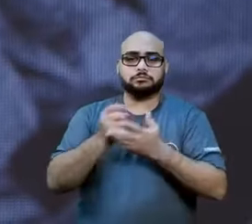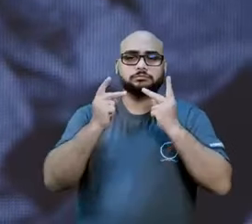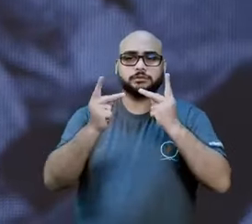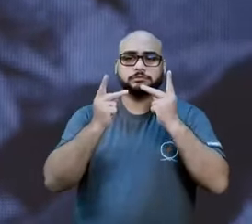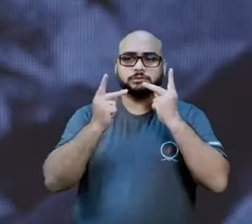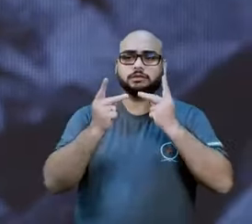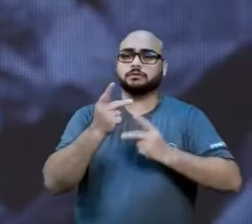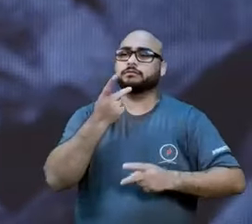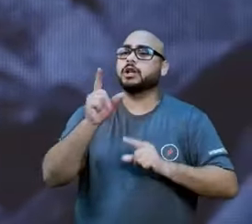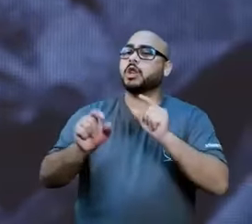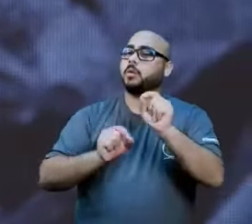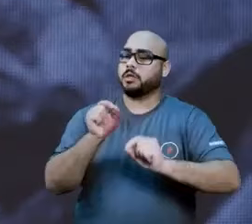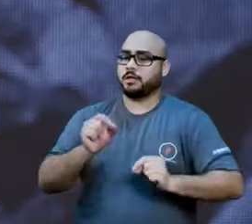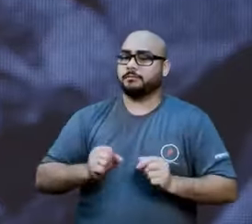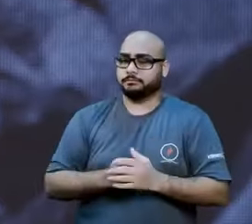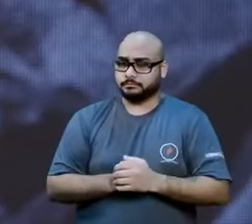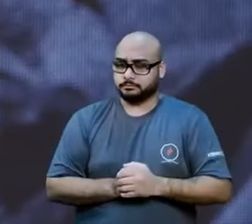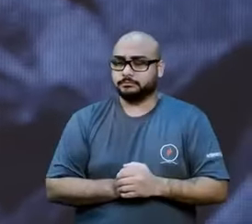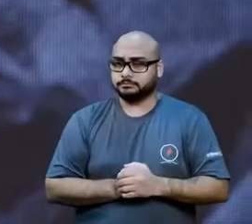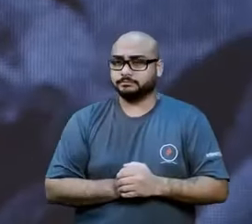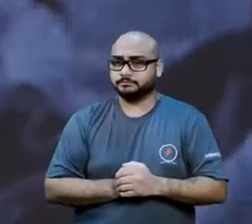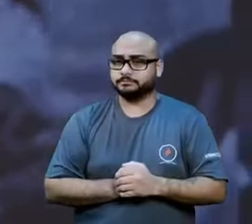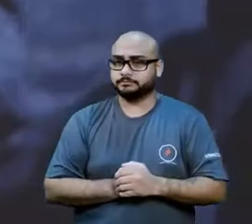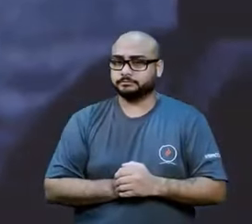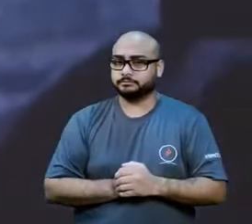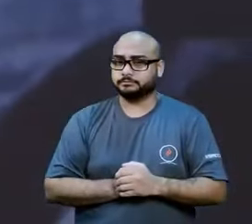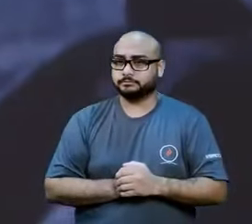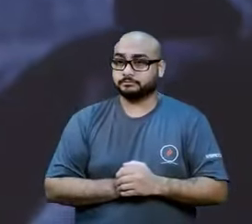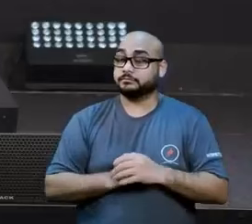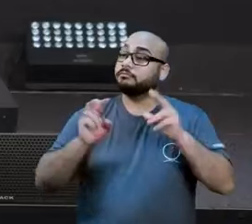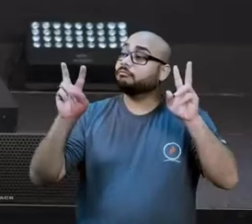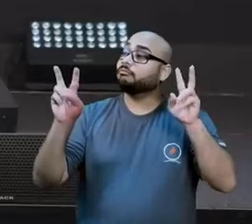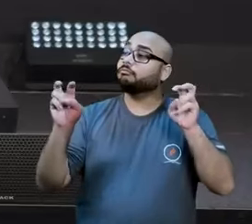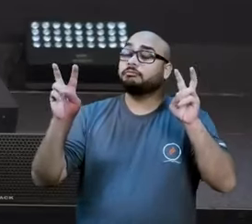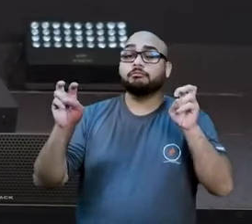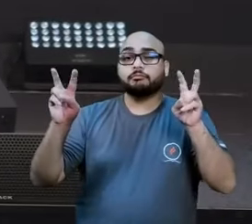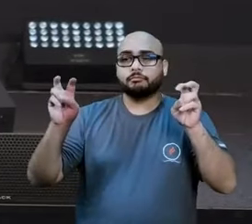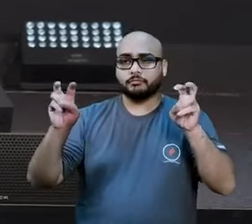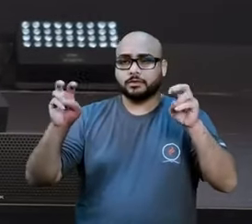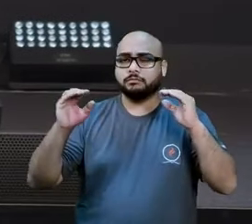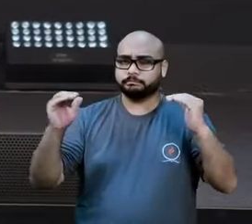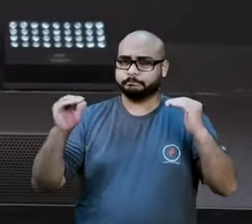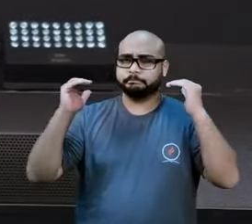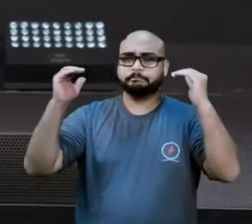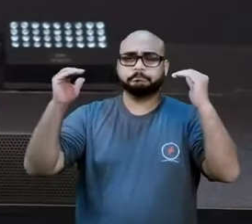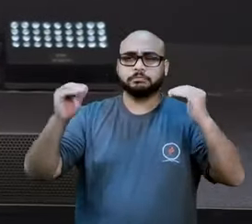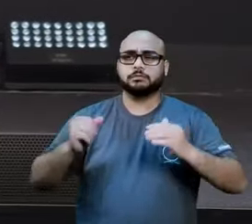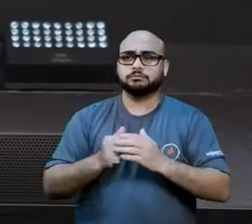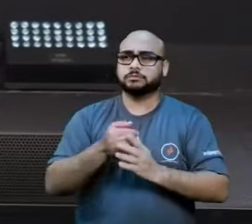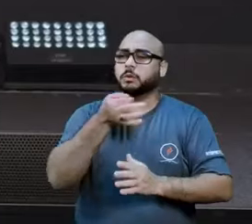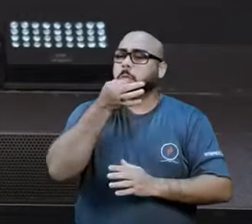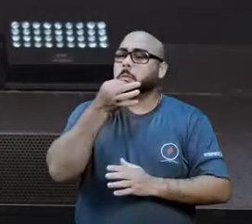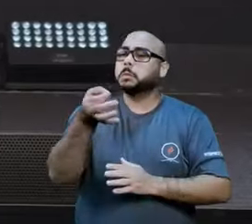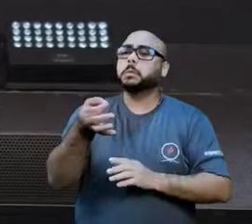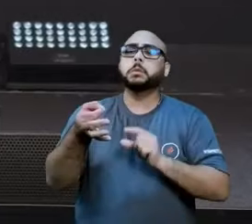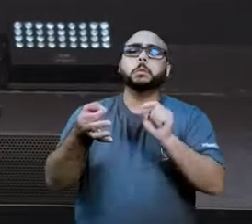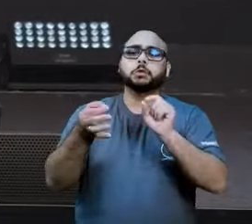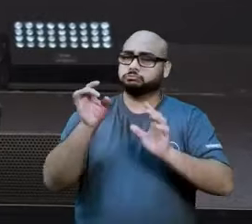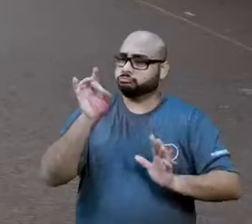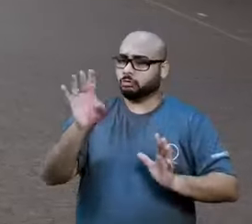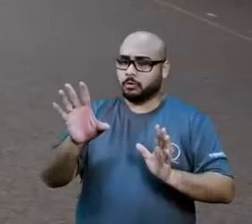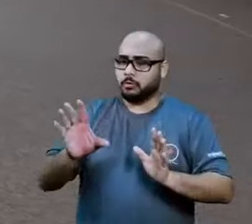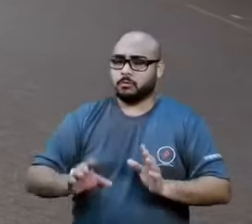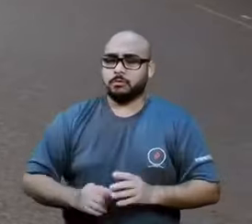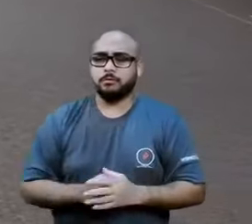evidente que esse assunto é um assunto muito grande não se esgota com a minha argumentação mas eu queria